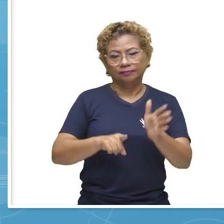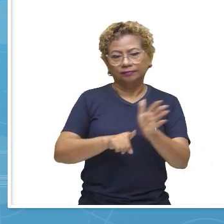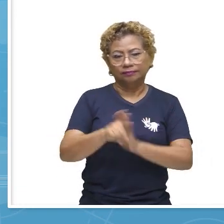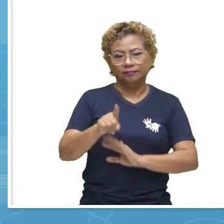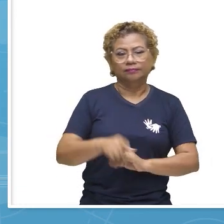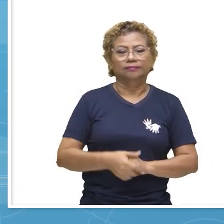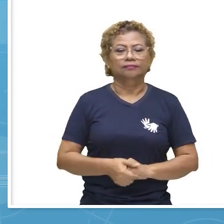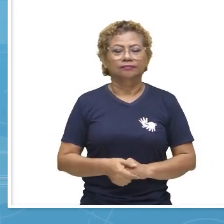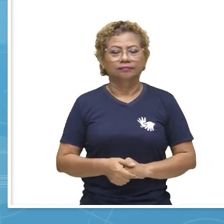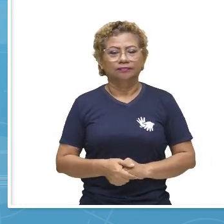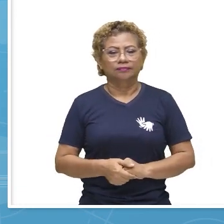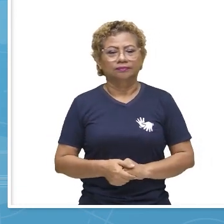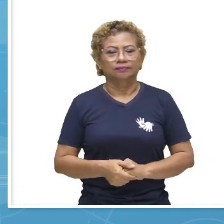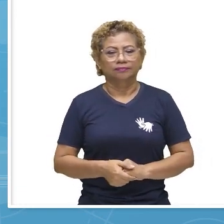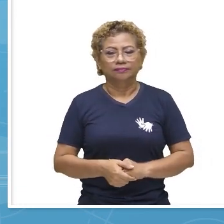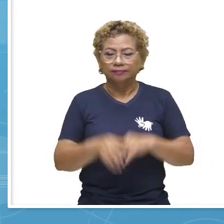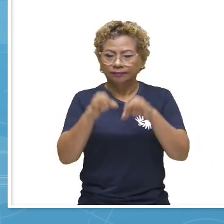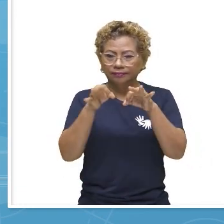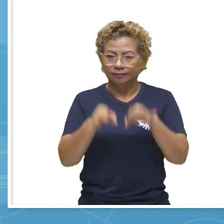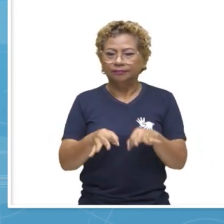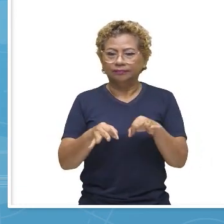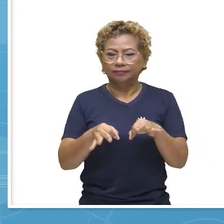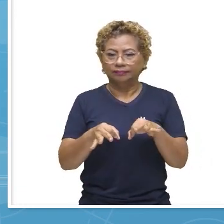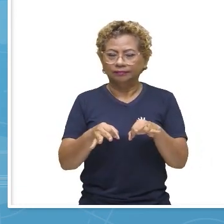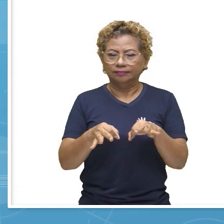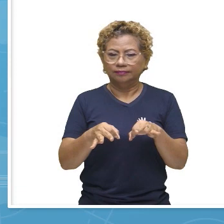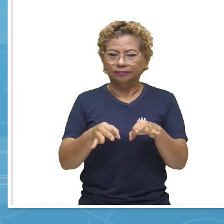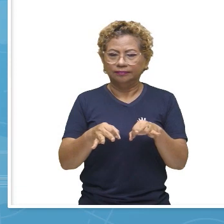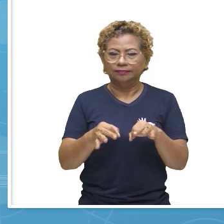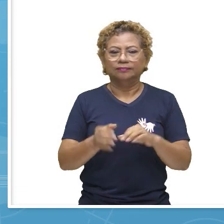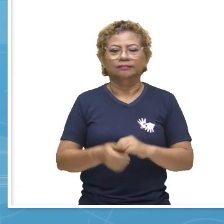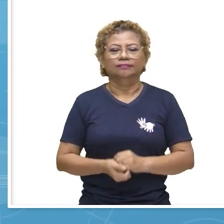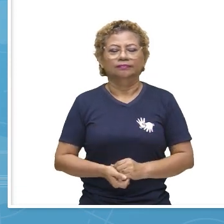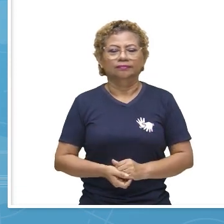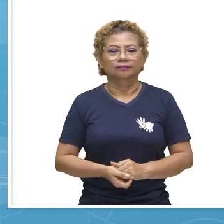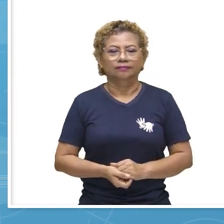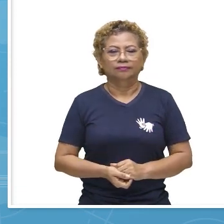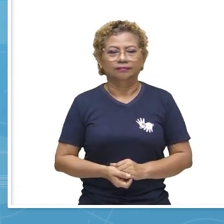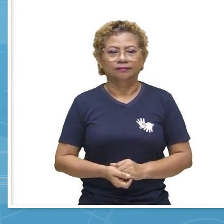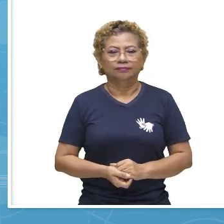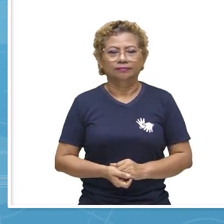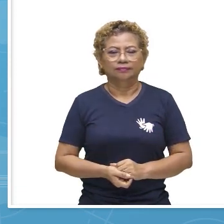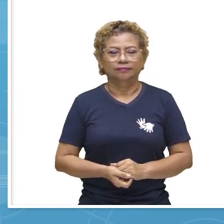pelo outro igual a 49, que é a área nova, né?